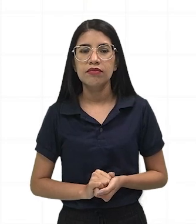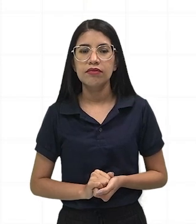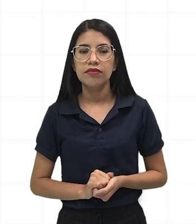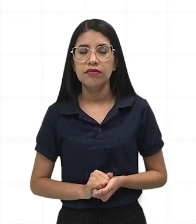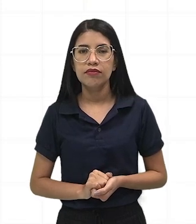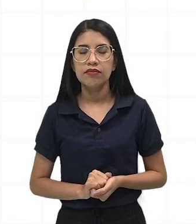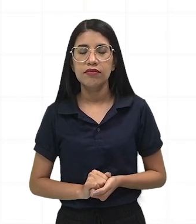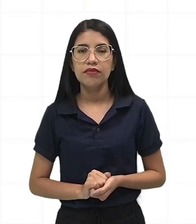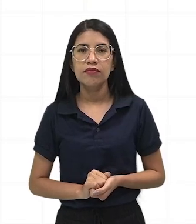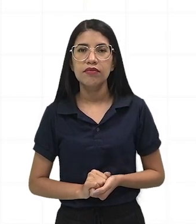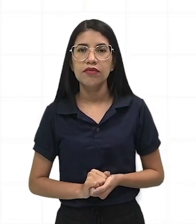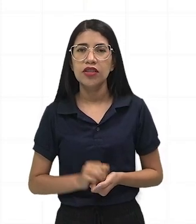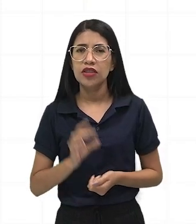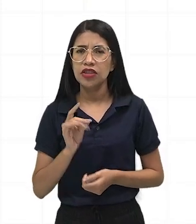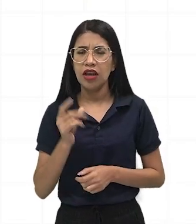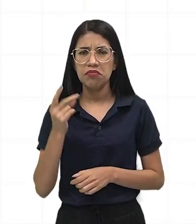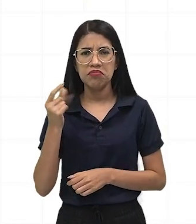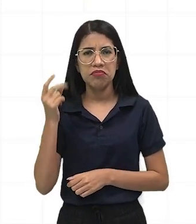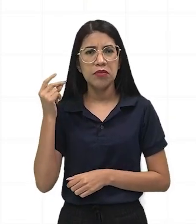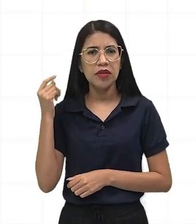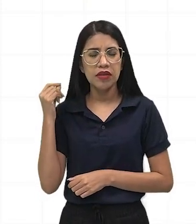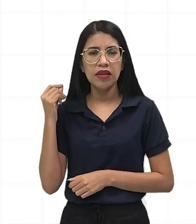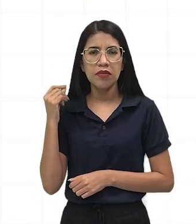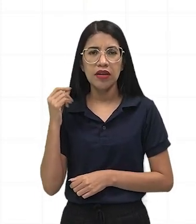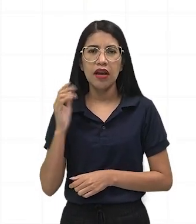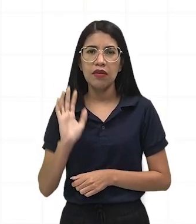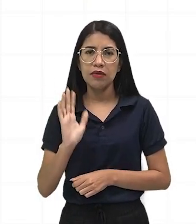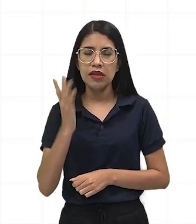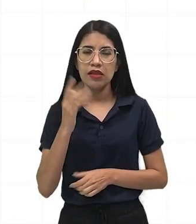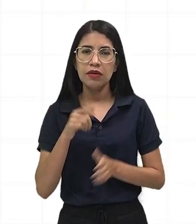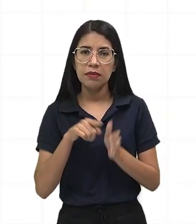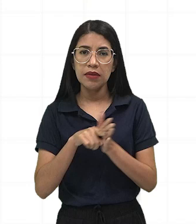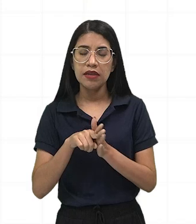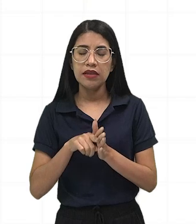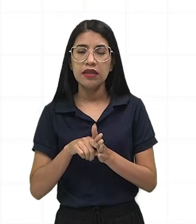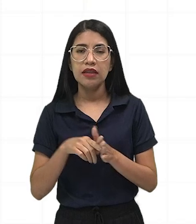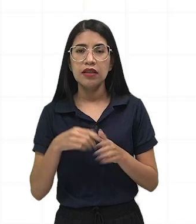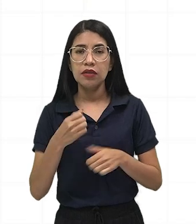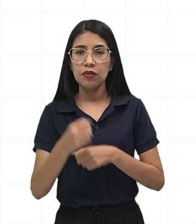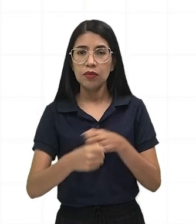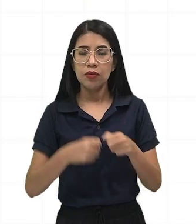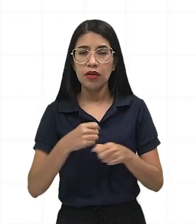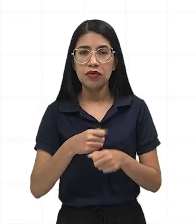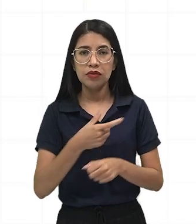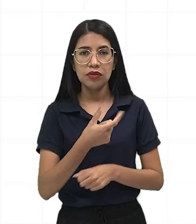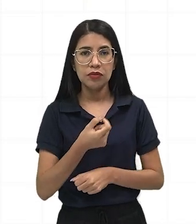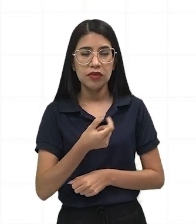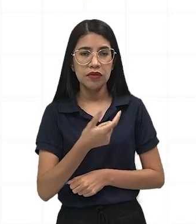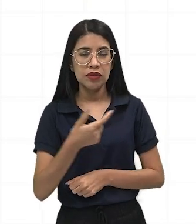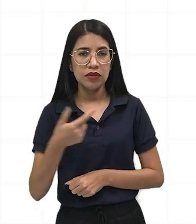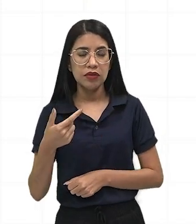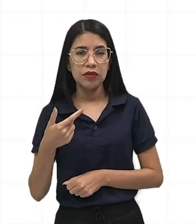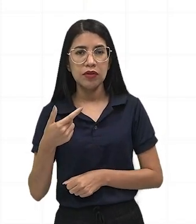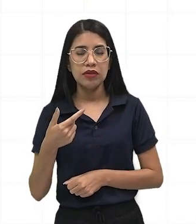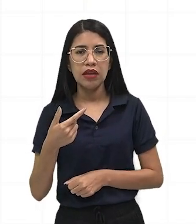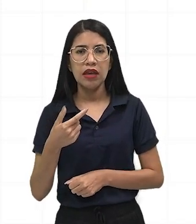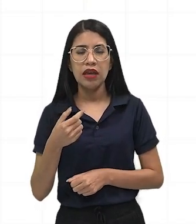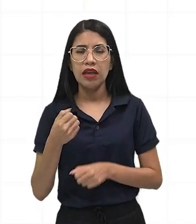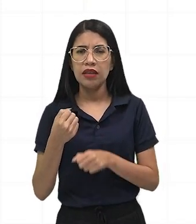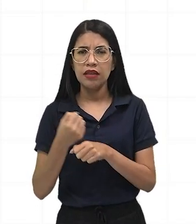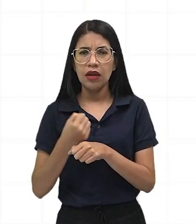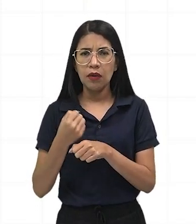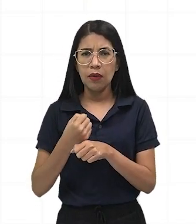1872. Faz tempo, Em 2022, aqui, para 1872, nós